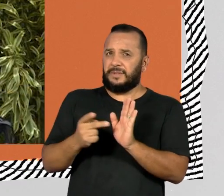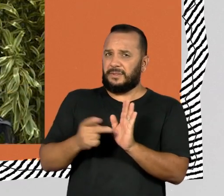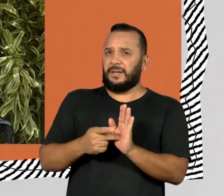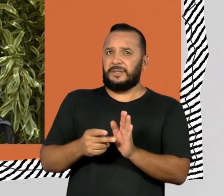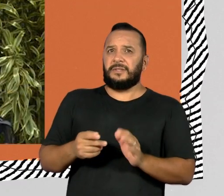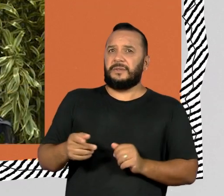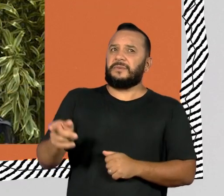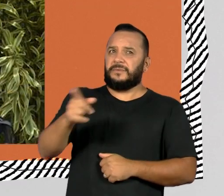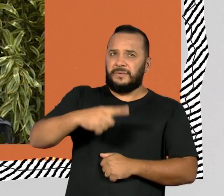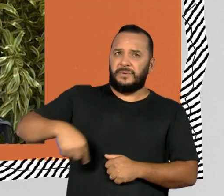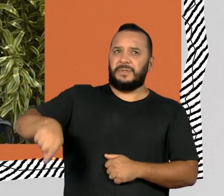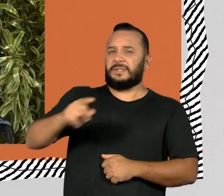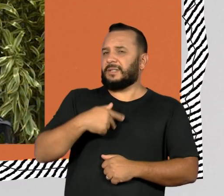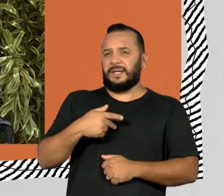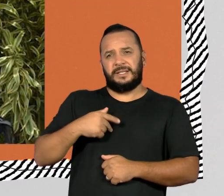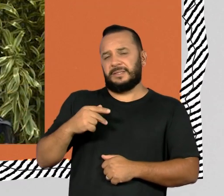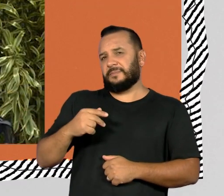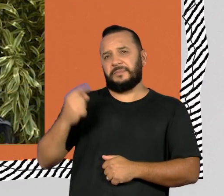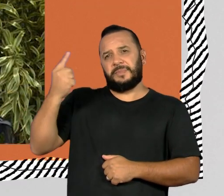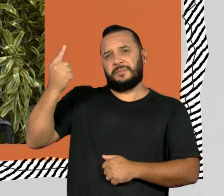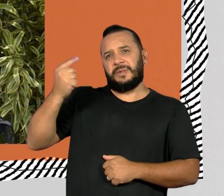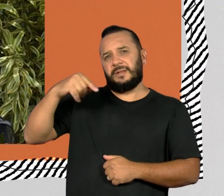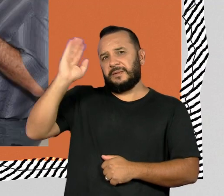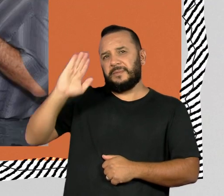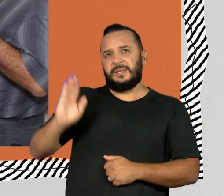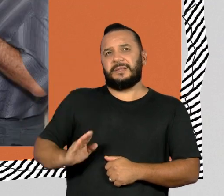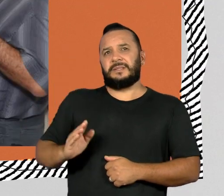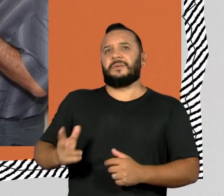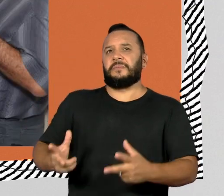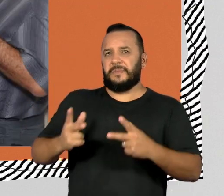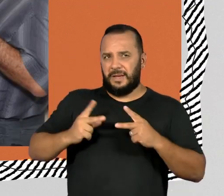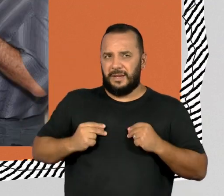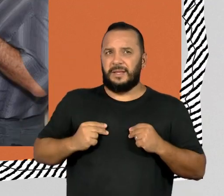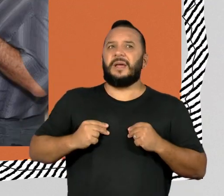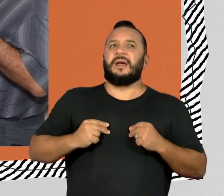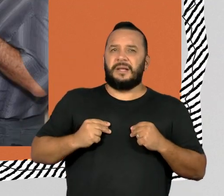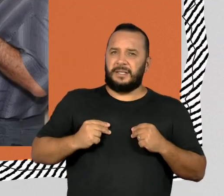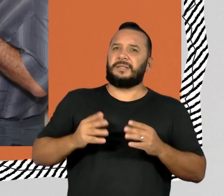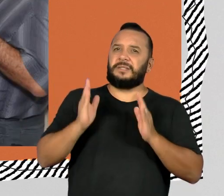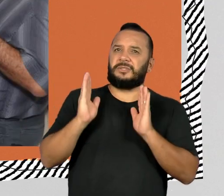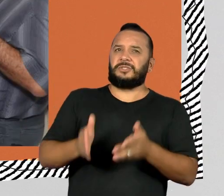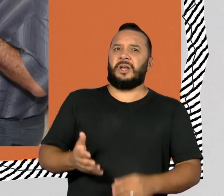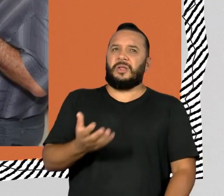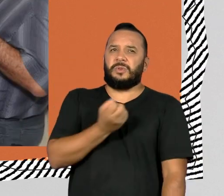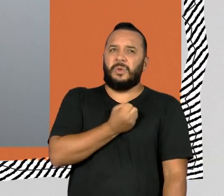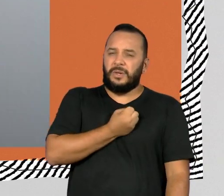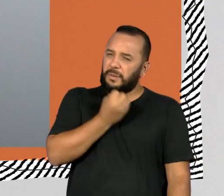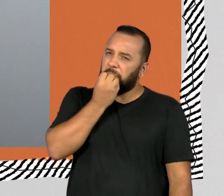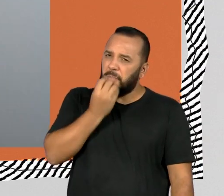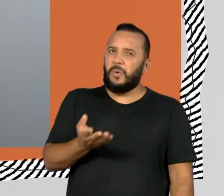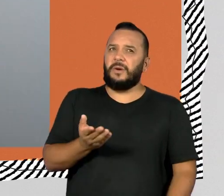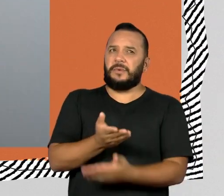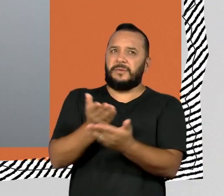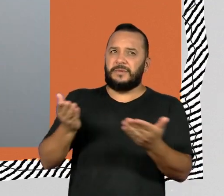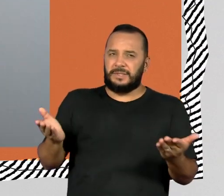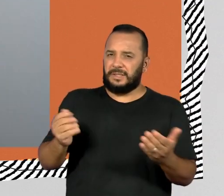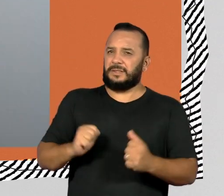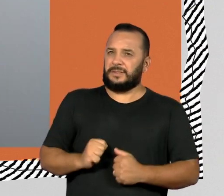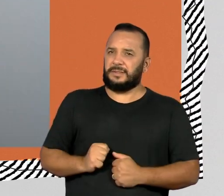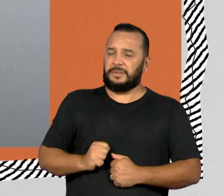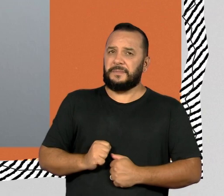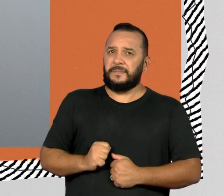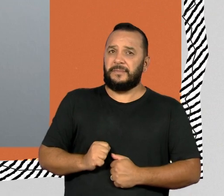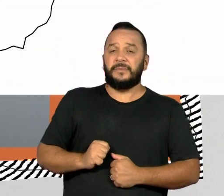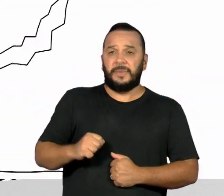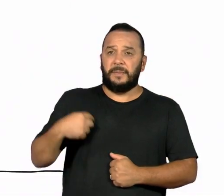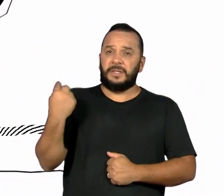um expoente no Brasil, então merece o elogio da nota super alta. Mas a gente